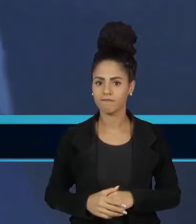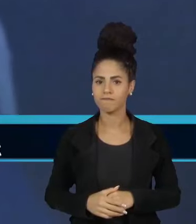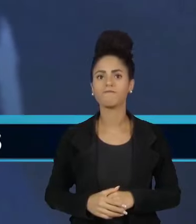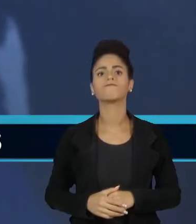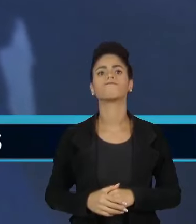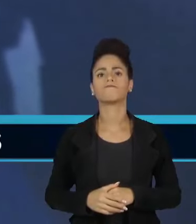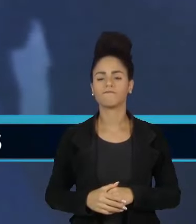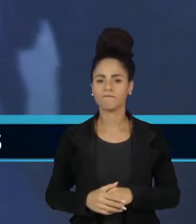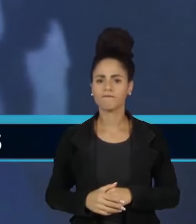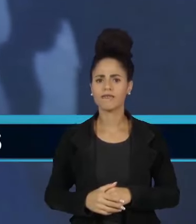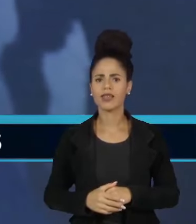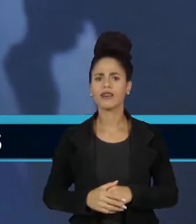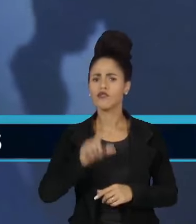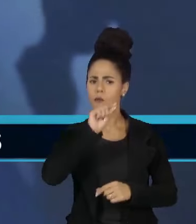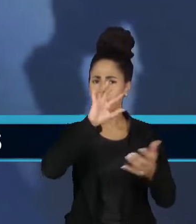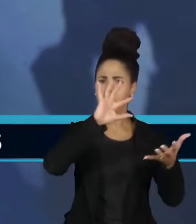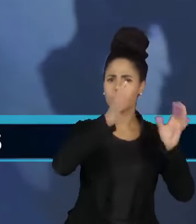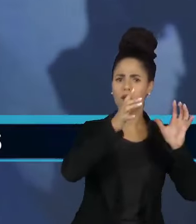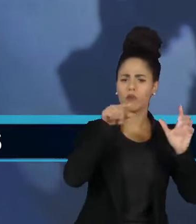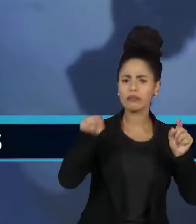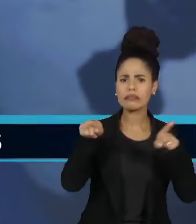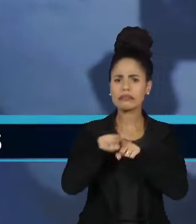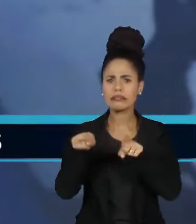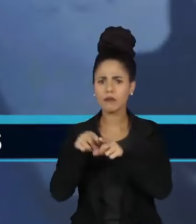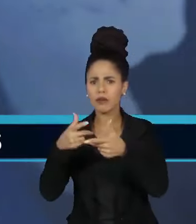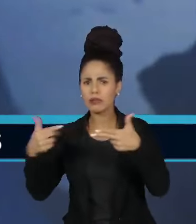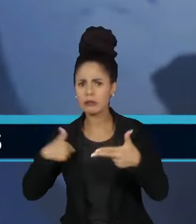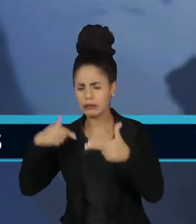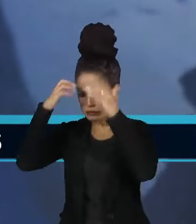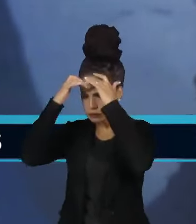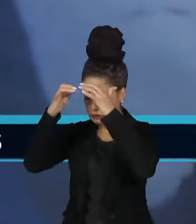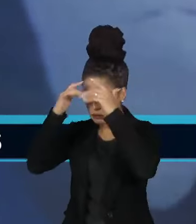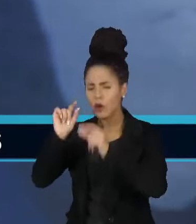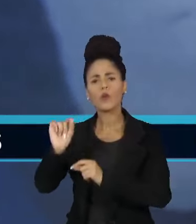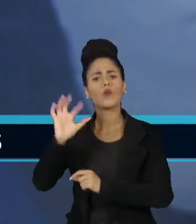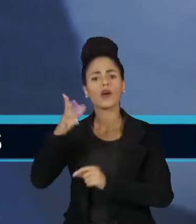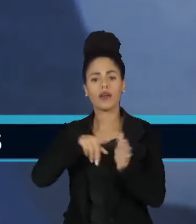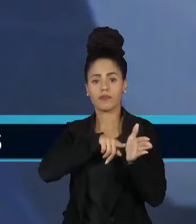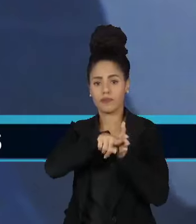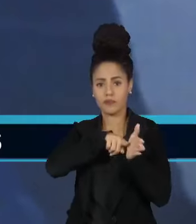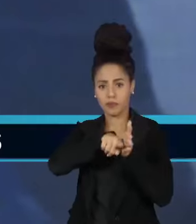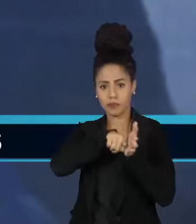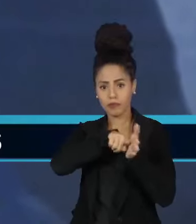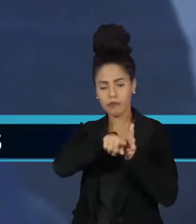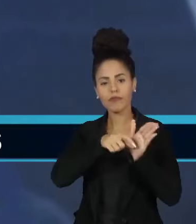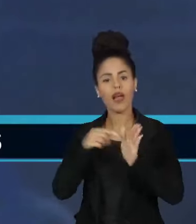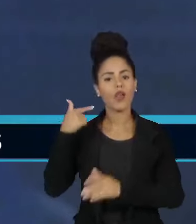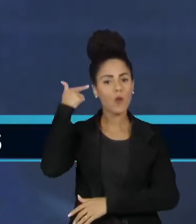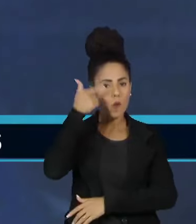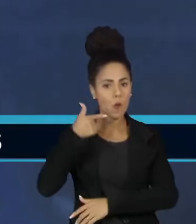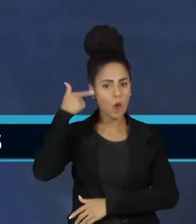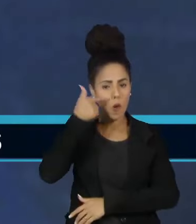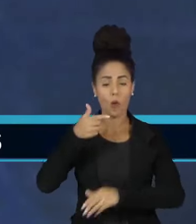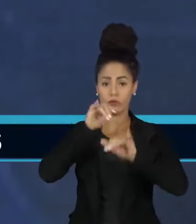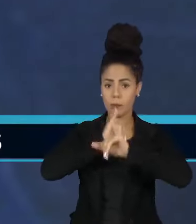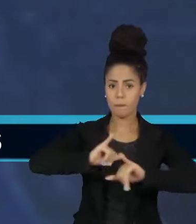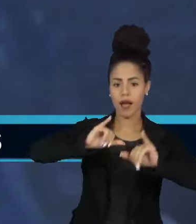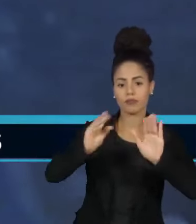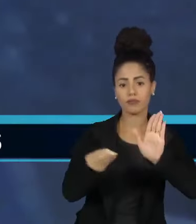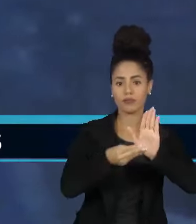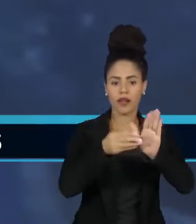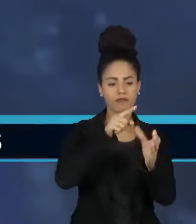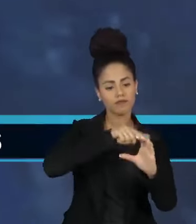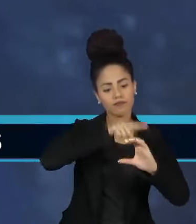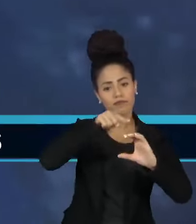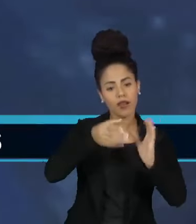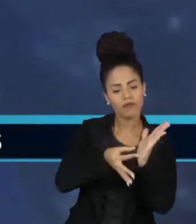qual a relação entre as mudanças climáticas e distúrbios do sistema nervoso? Um estudo da Universidade College de Londres e publicado na revista The Lancet mostra